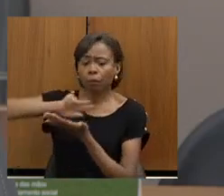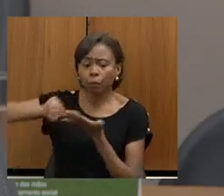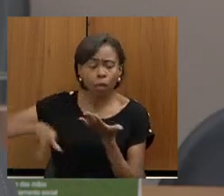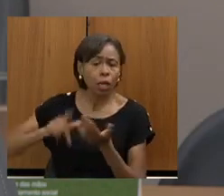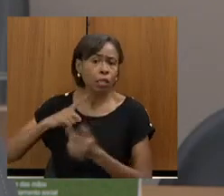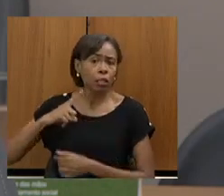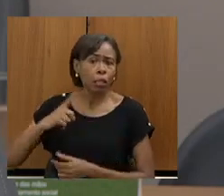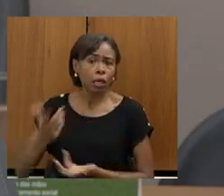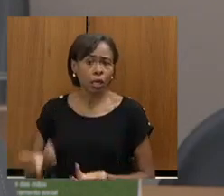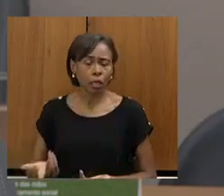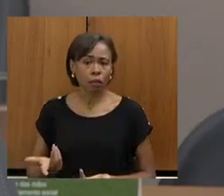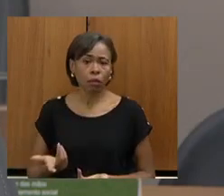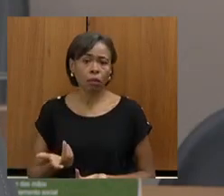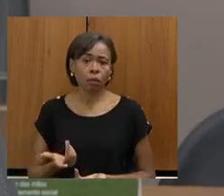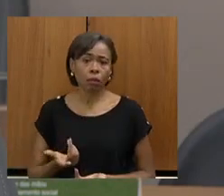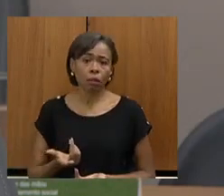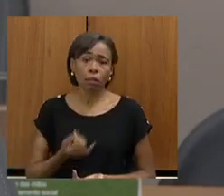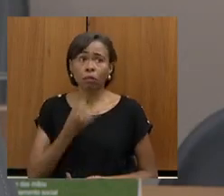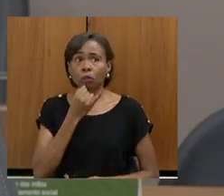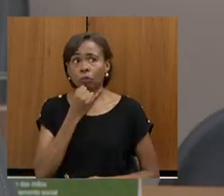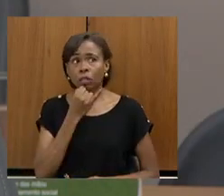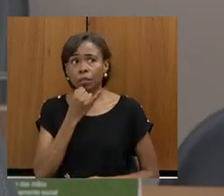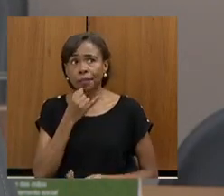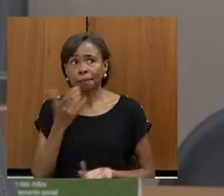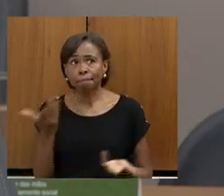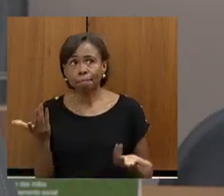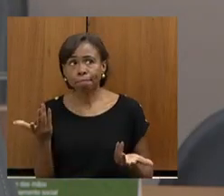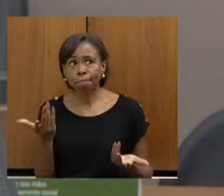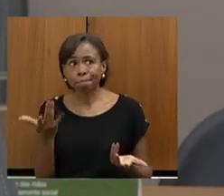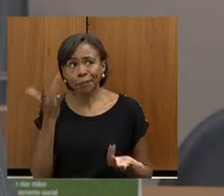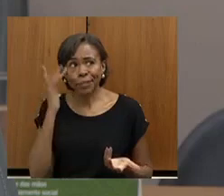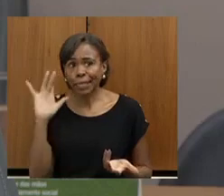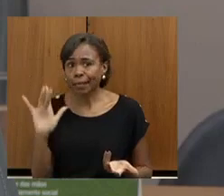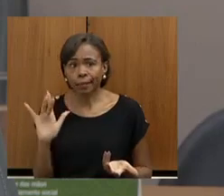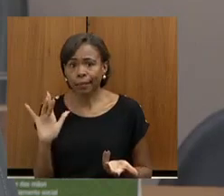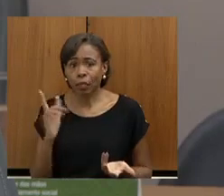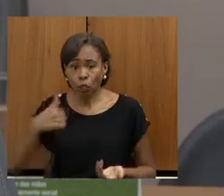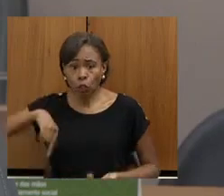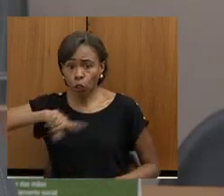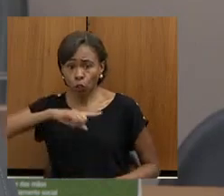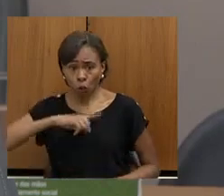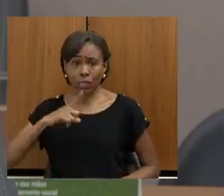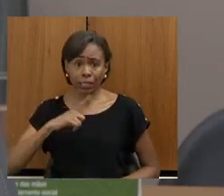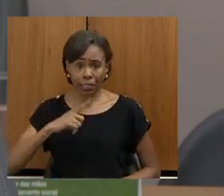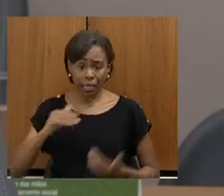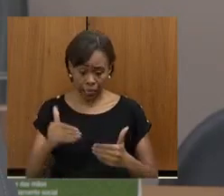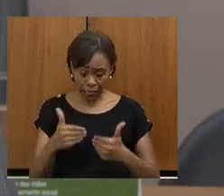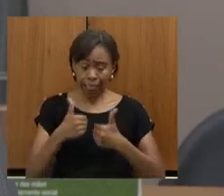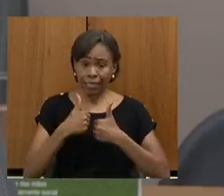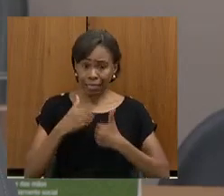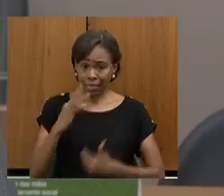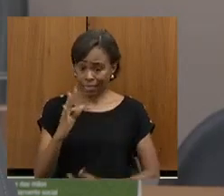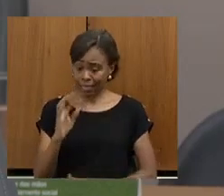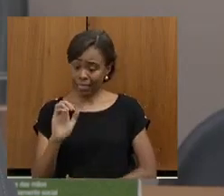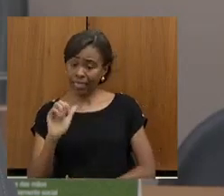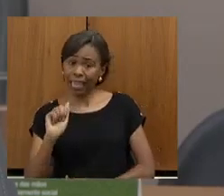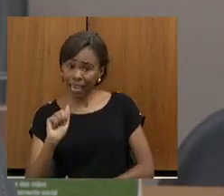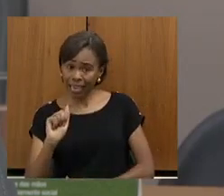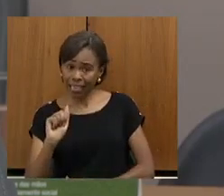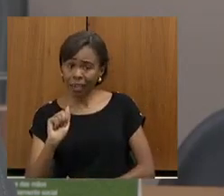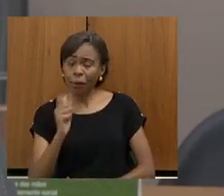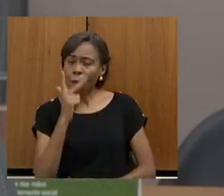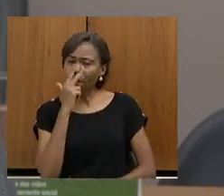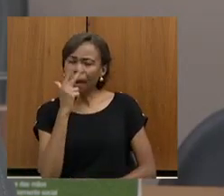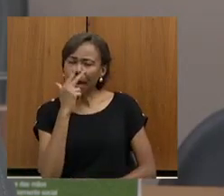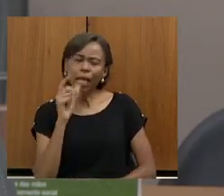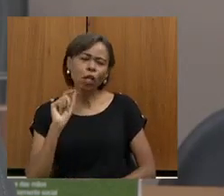Infelizmente ou felizmente, eu não sei dizer, mas nós, portadores de teia, funcionamos como um algoritmo